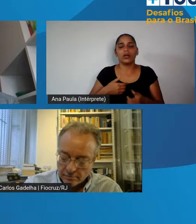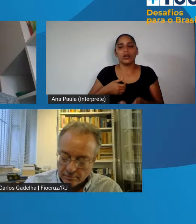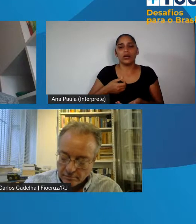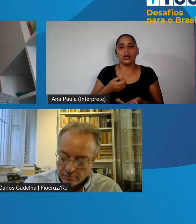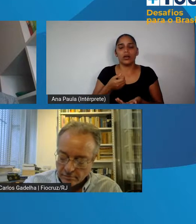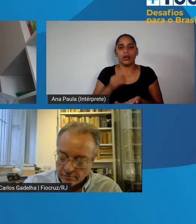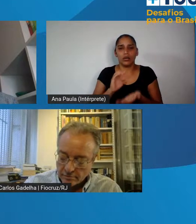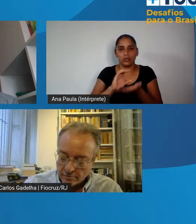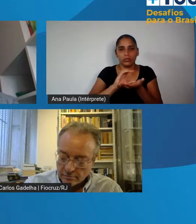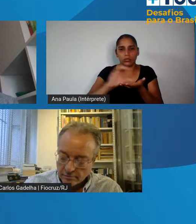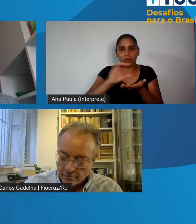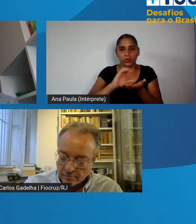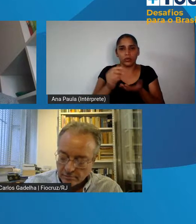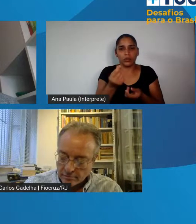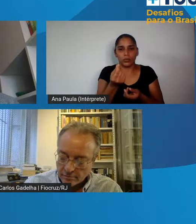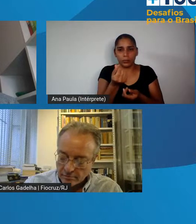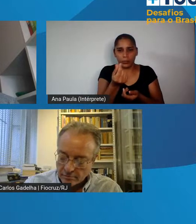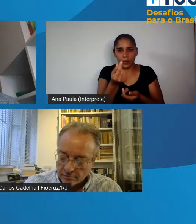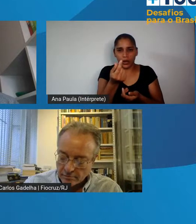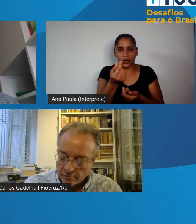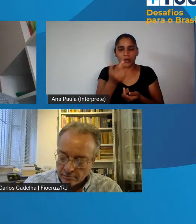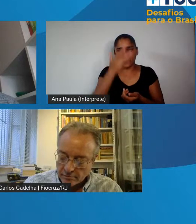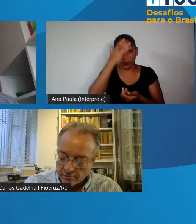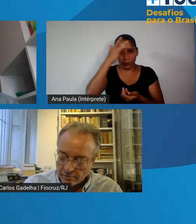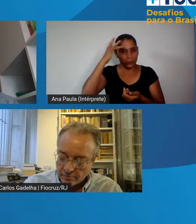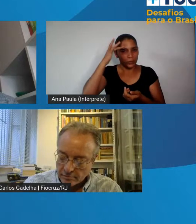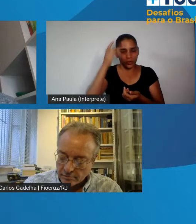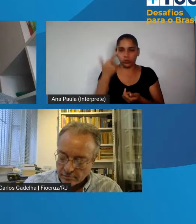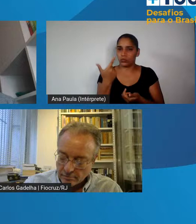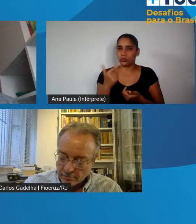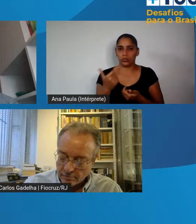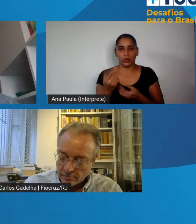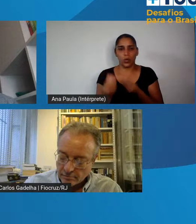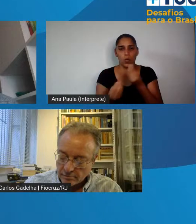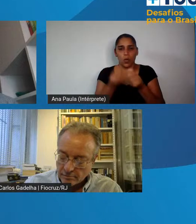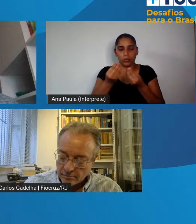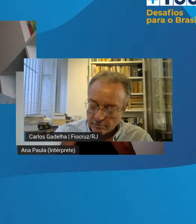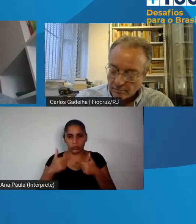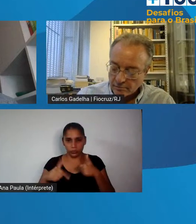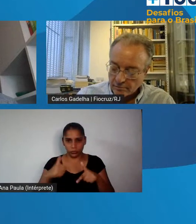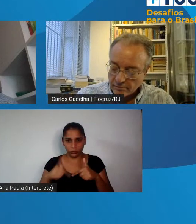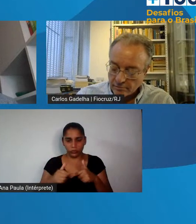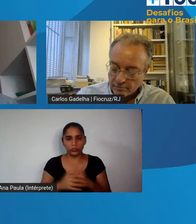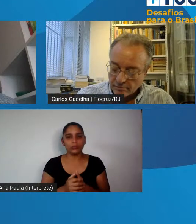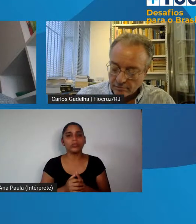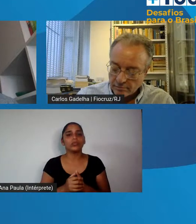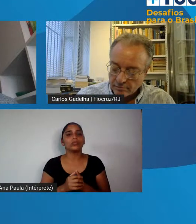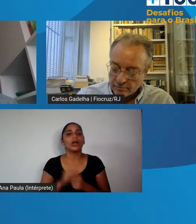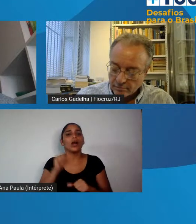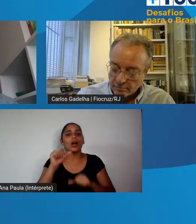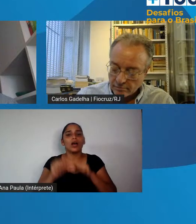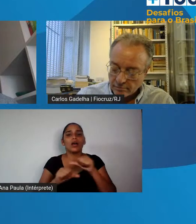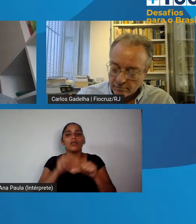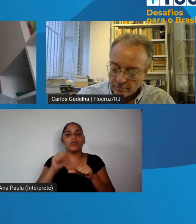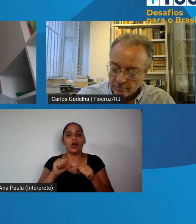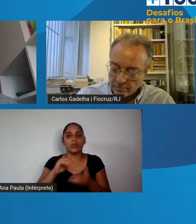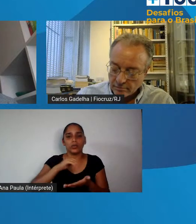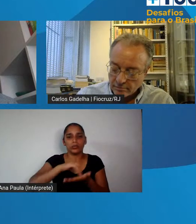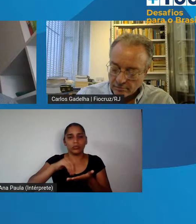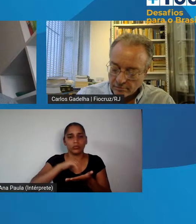Previdência precarizou e também agora uma pergunta sobre a reforma administrativa, que poderá